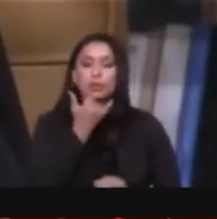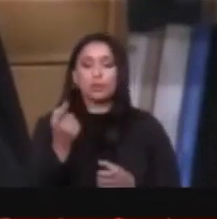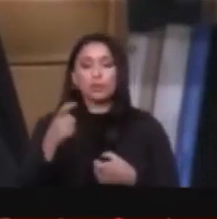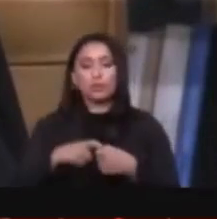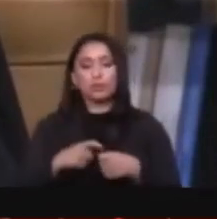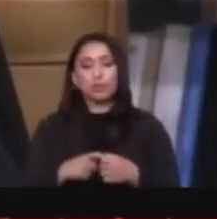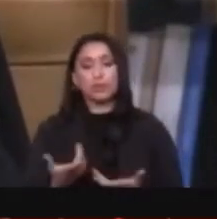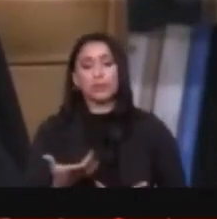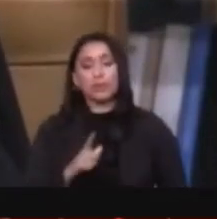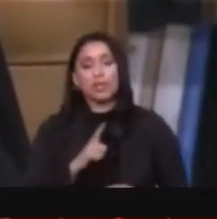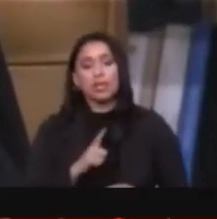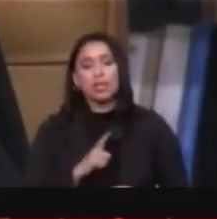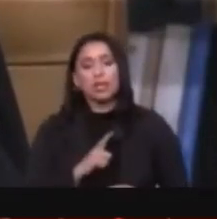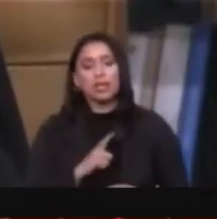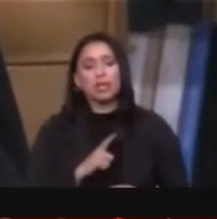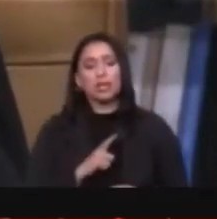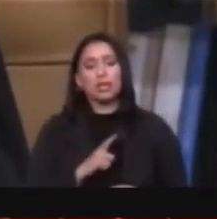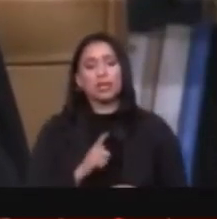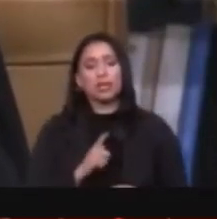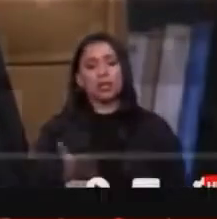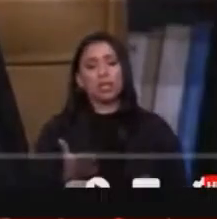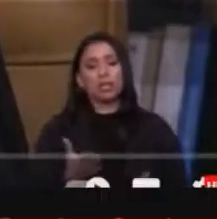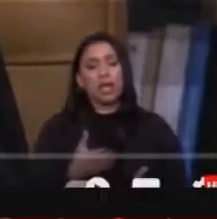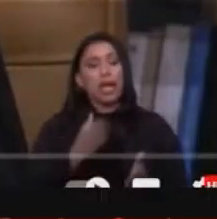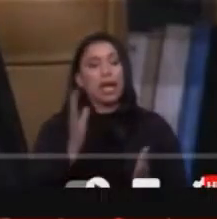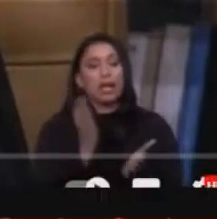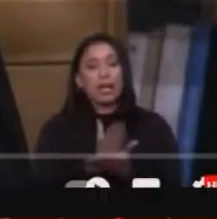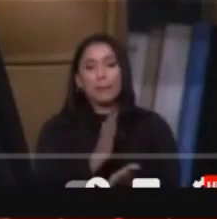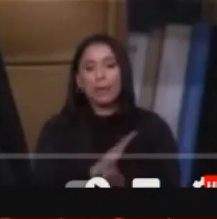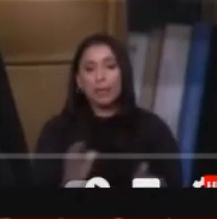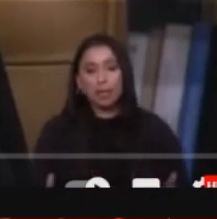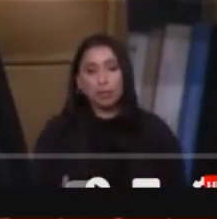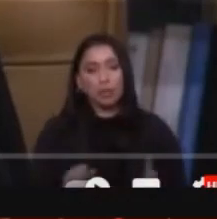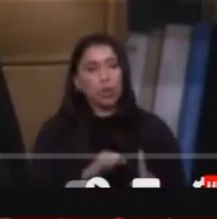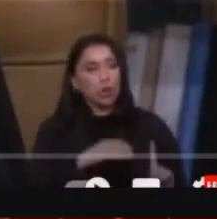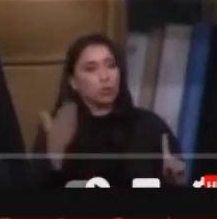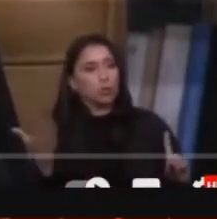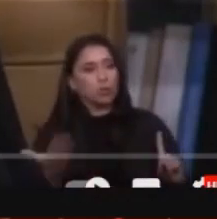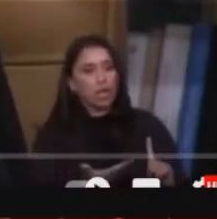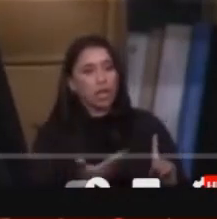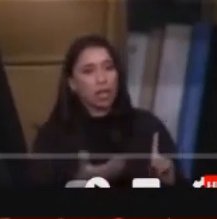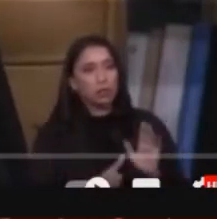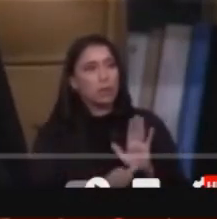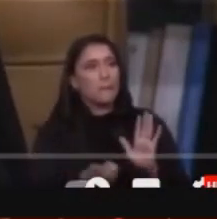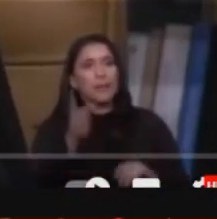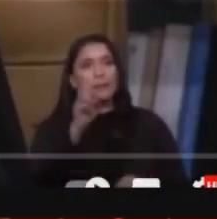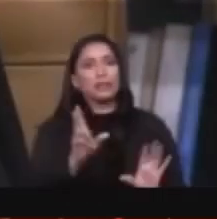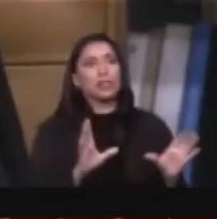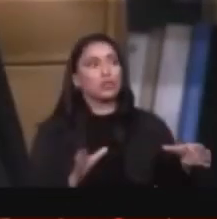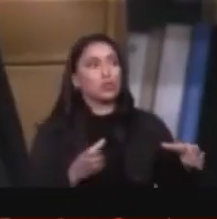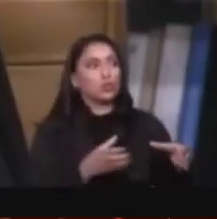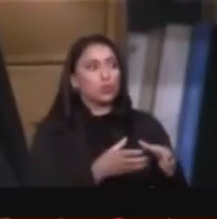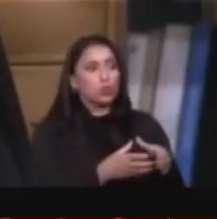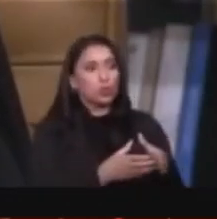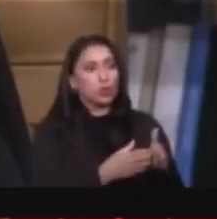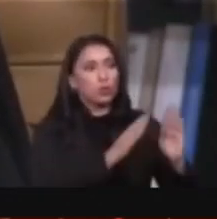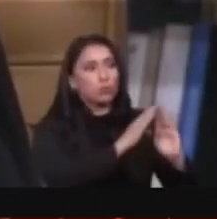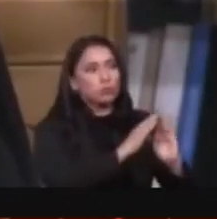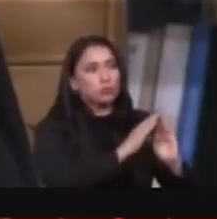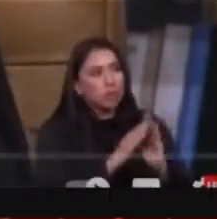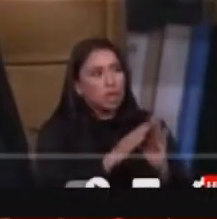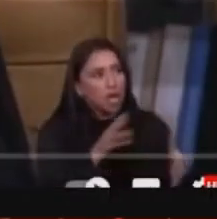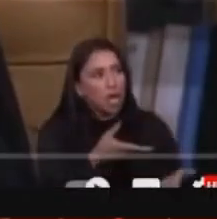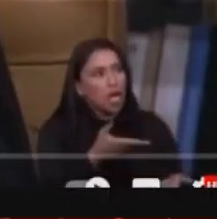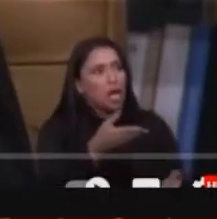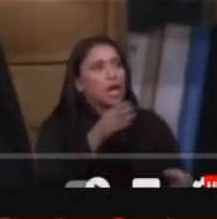reiteradas prisões de réus primários e de bons antecedentes nas comunidades carentes brasileiras, que